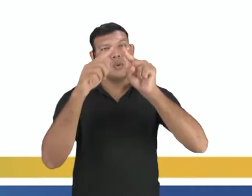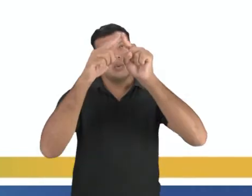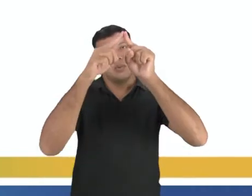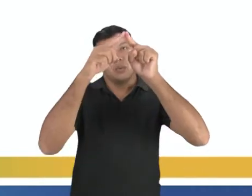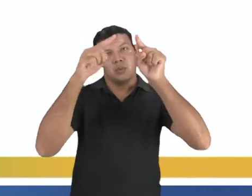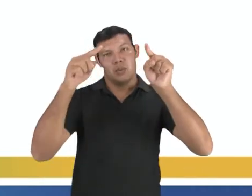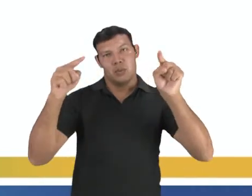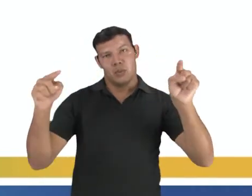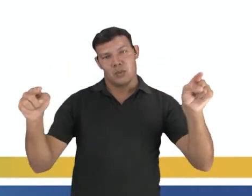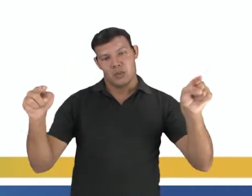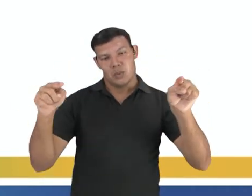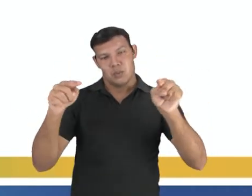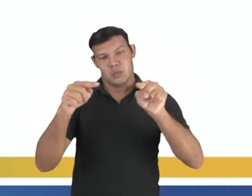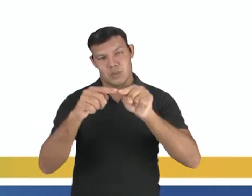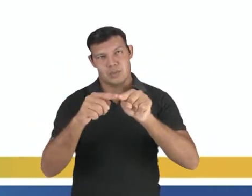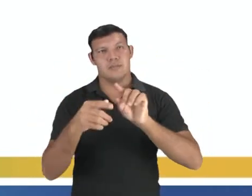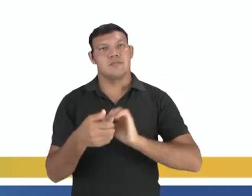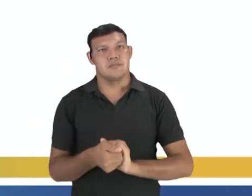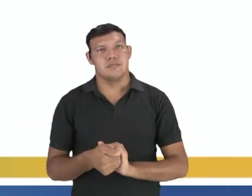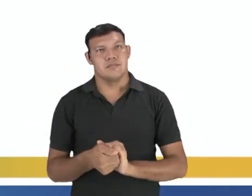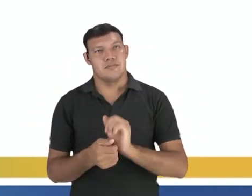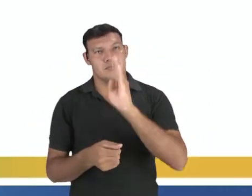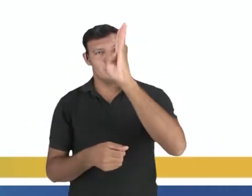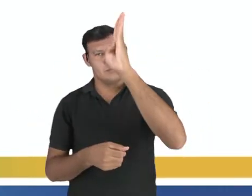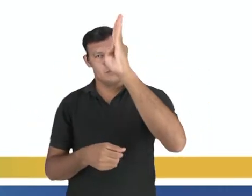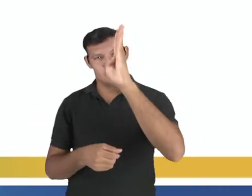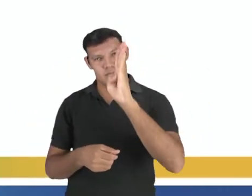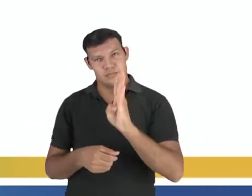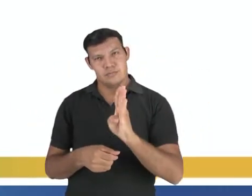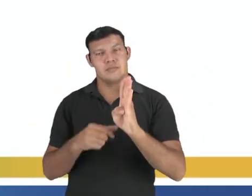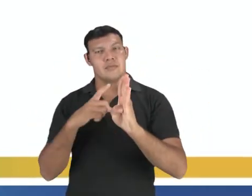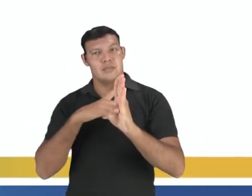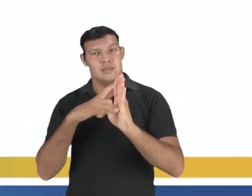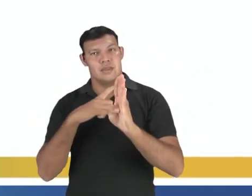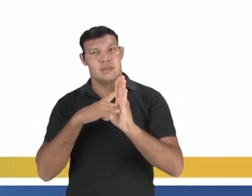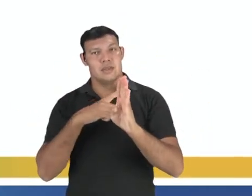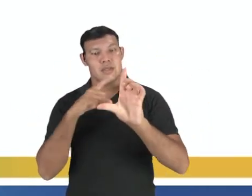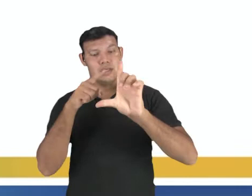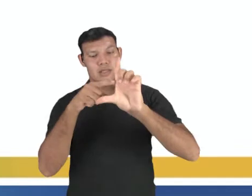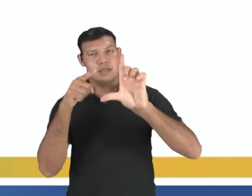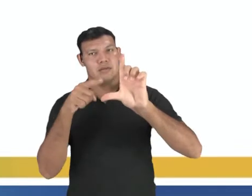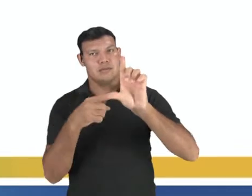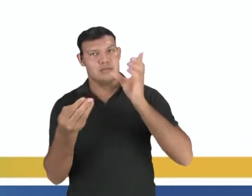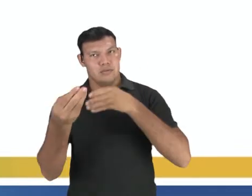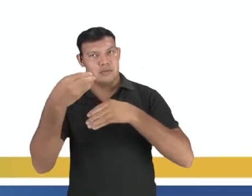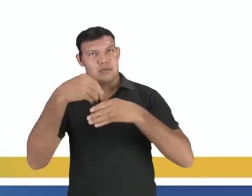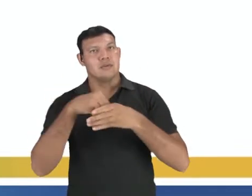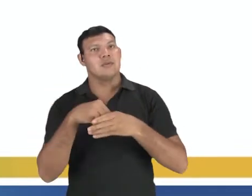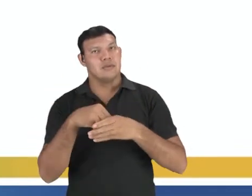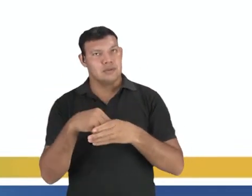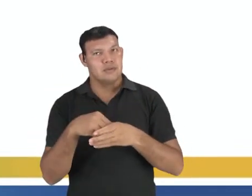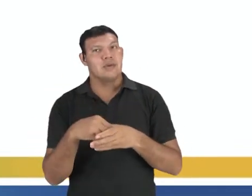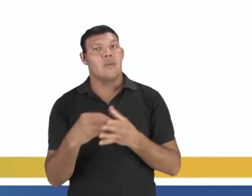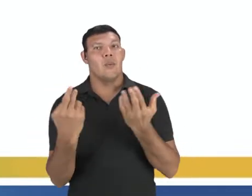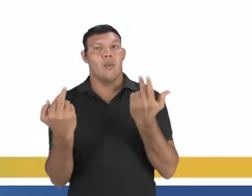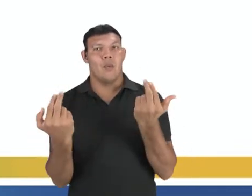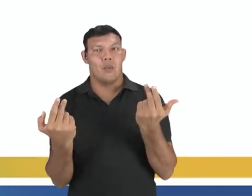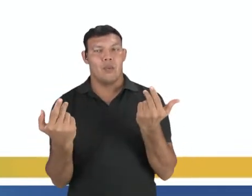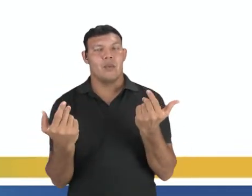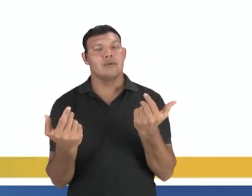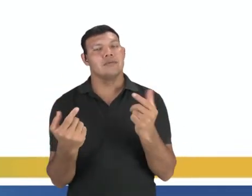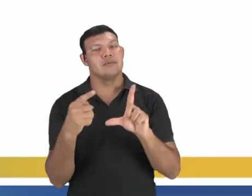abaixo, o qual possui todos os ângulos internos iguais a 60.